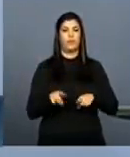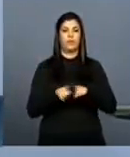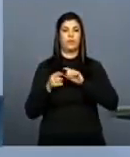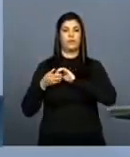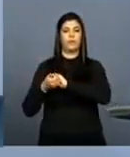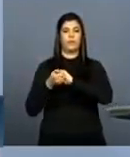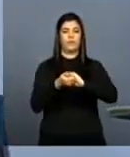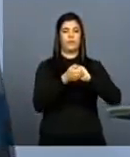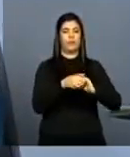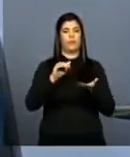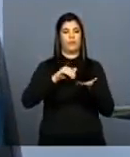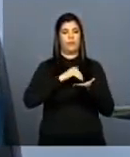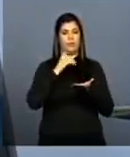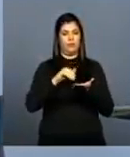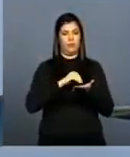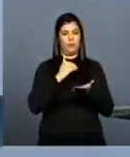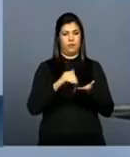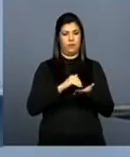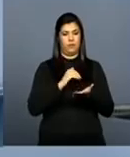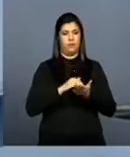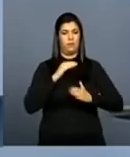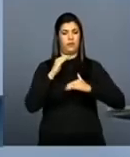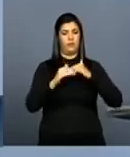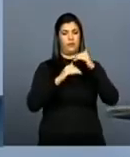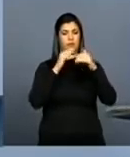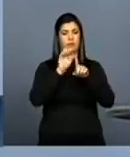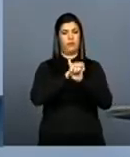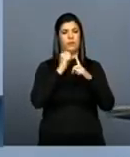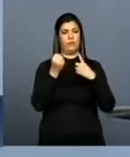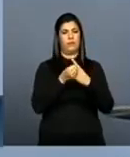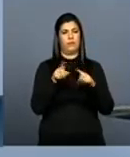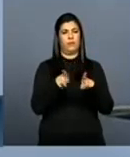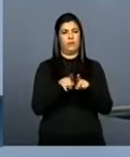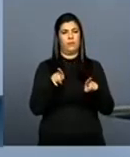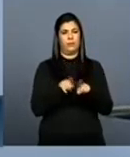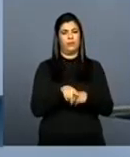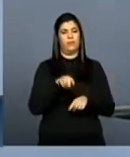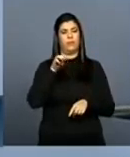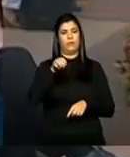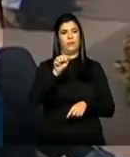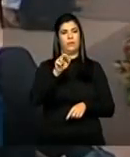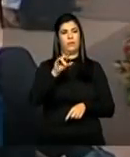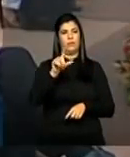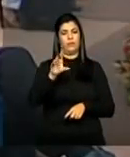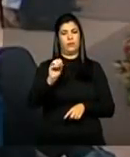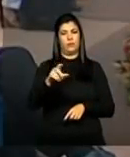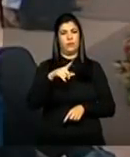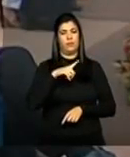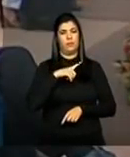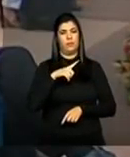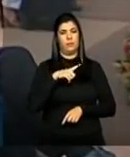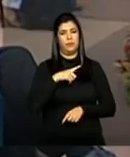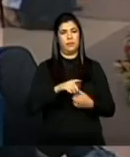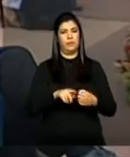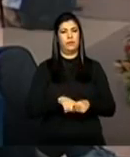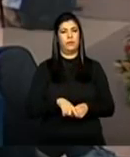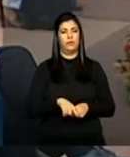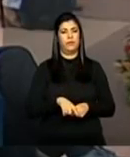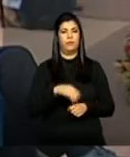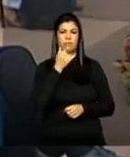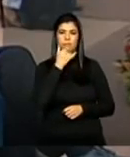nossos secretários aqui do Ministério do Desenvolvimento Social, Marcelo Cardona, nosso secretário executivo. Eu cumprimentei você, Laudemir? Não, pulei